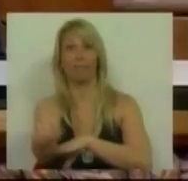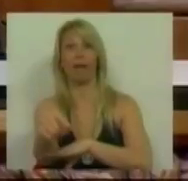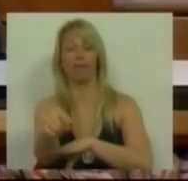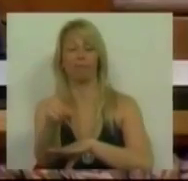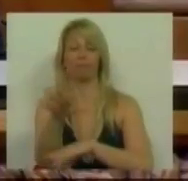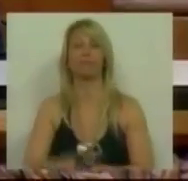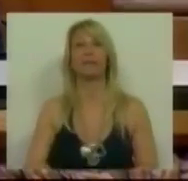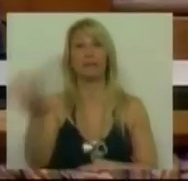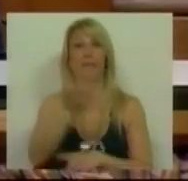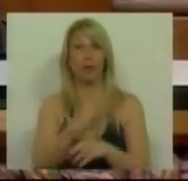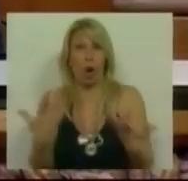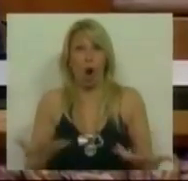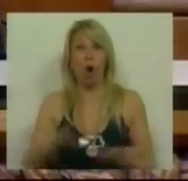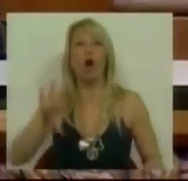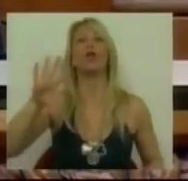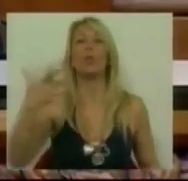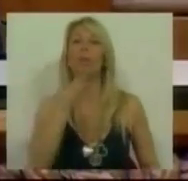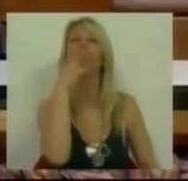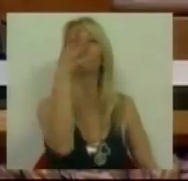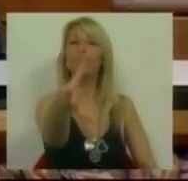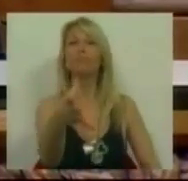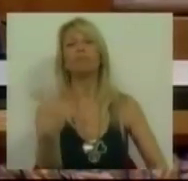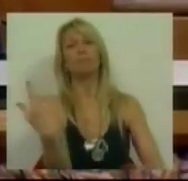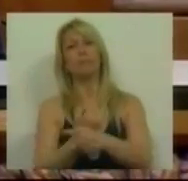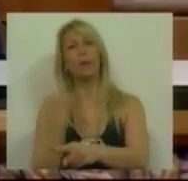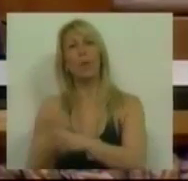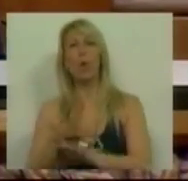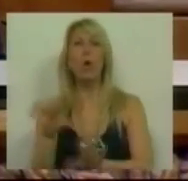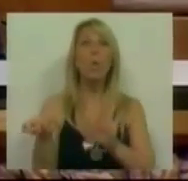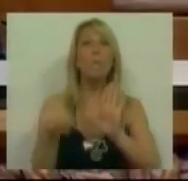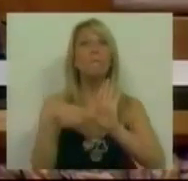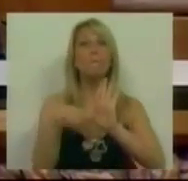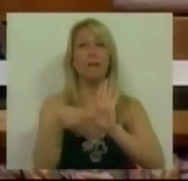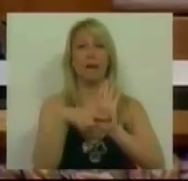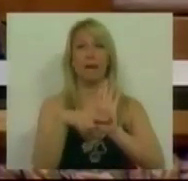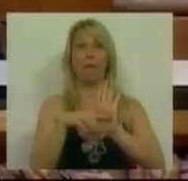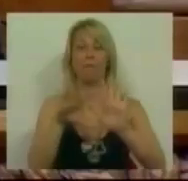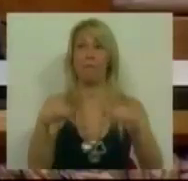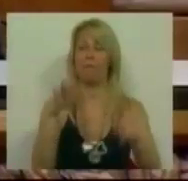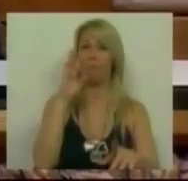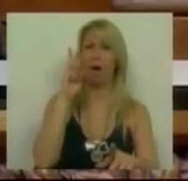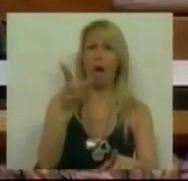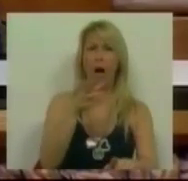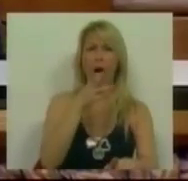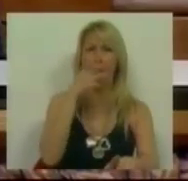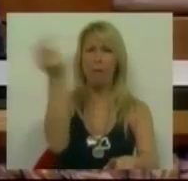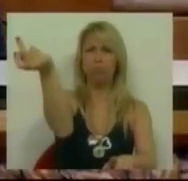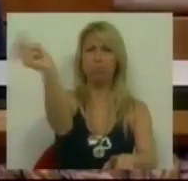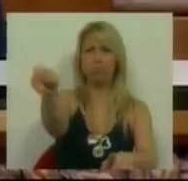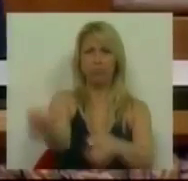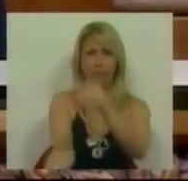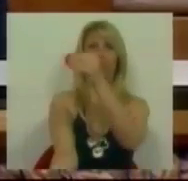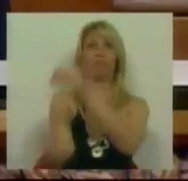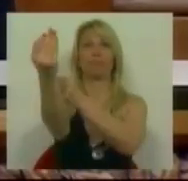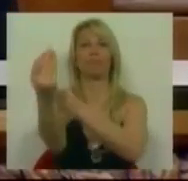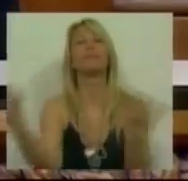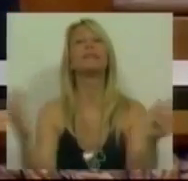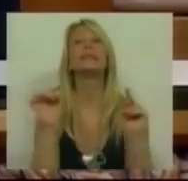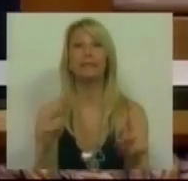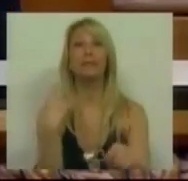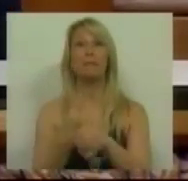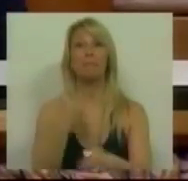do país proferem declarações que, no mínimo, podem ser lidas como bizarras. E foi assim mesmo que